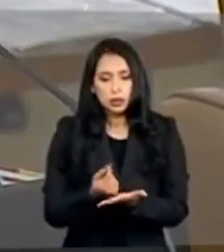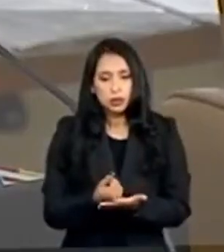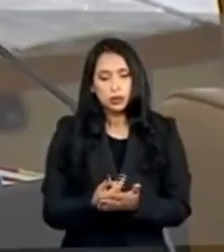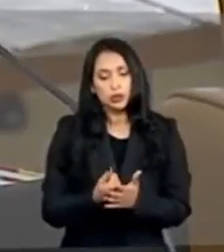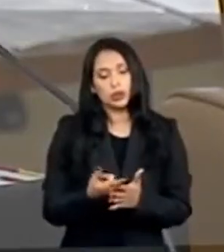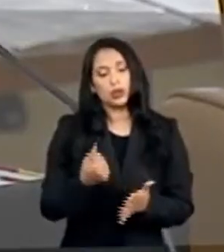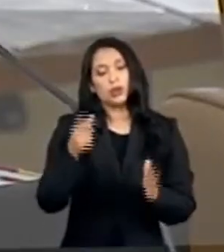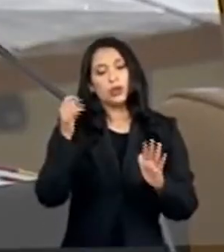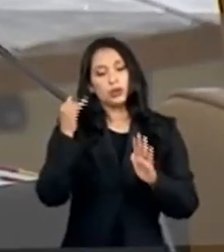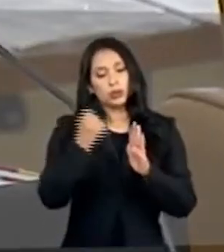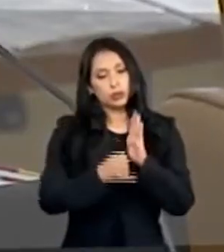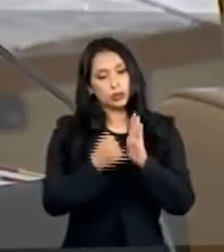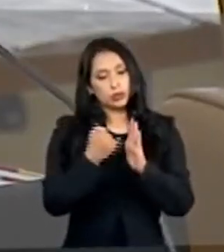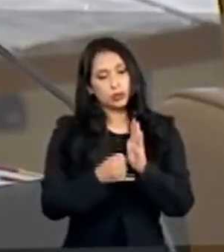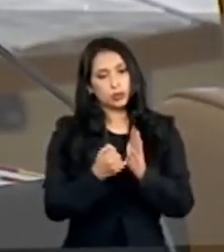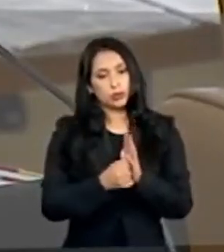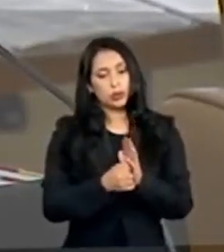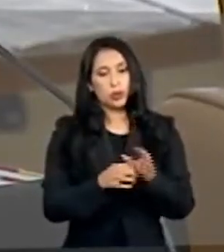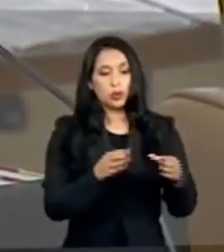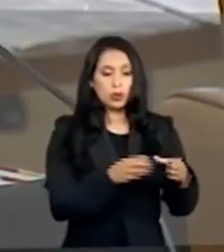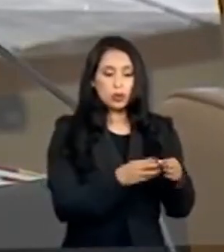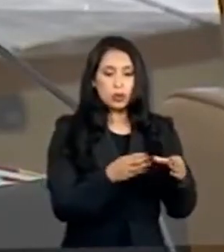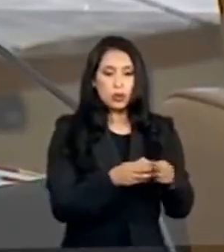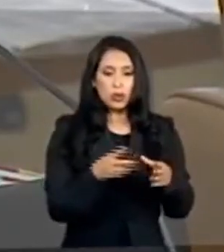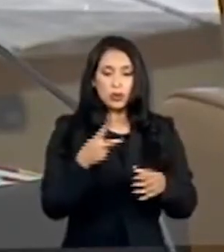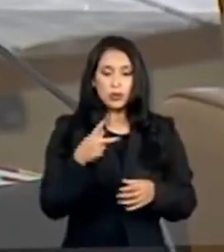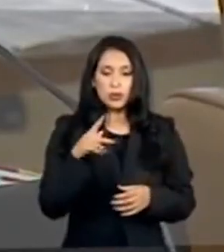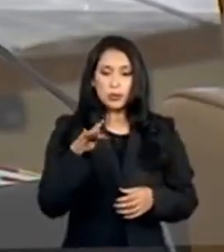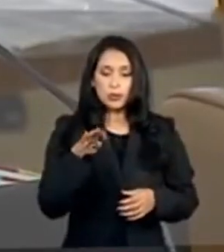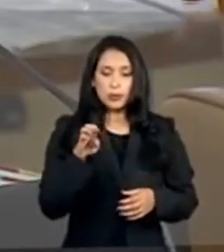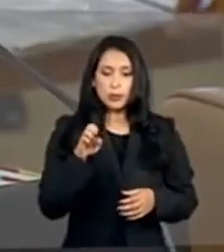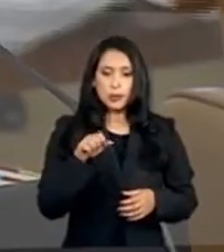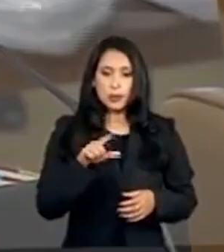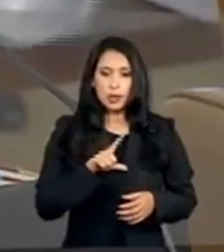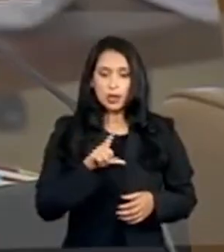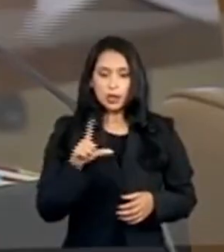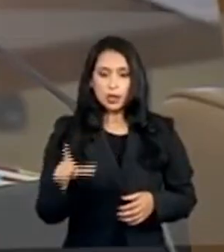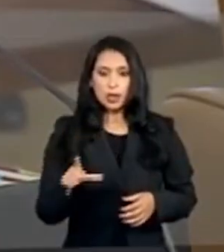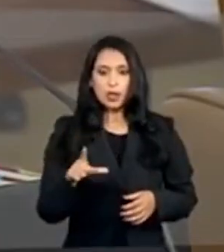tributo, com órgãos de persecução penal para